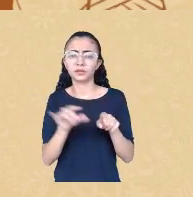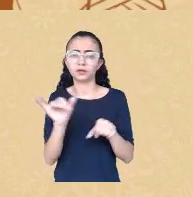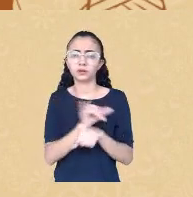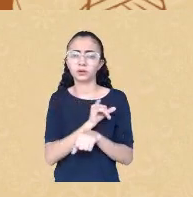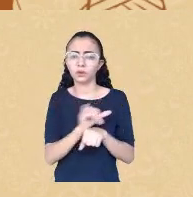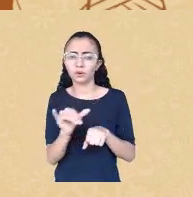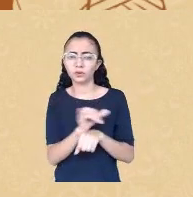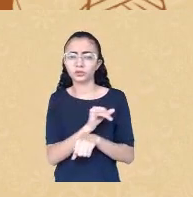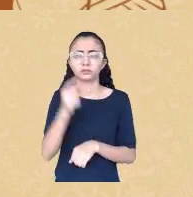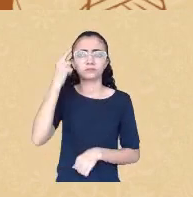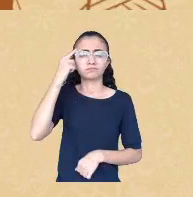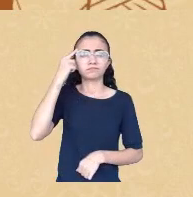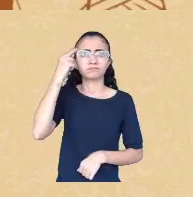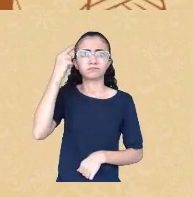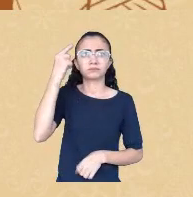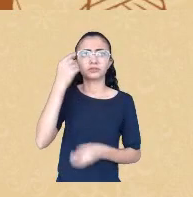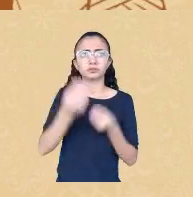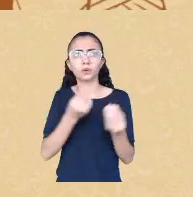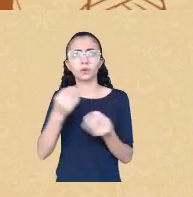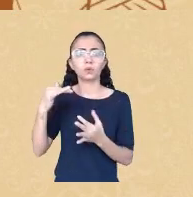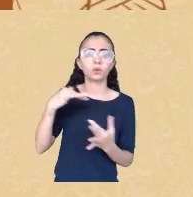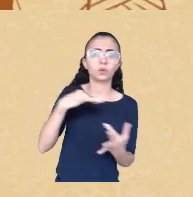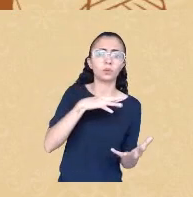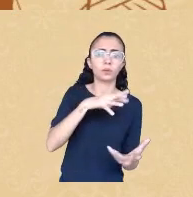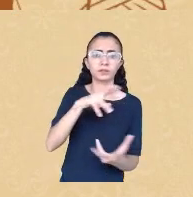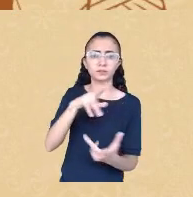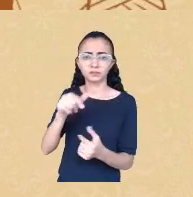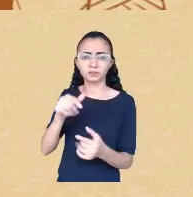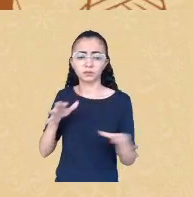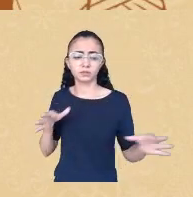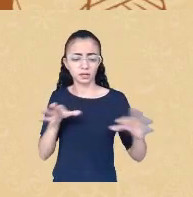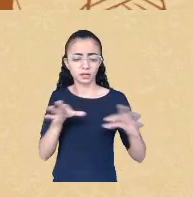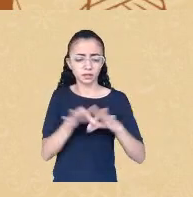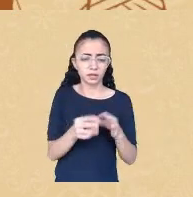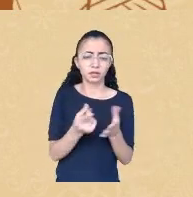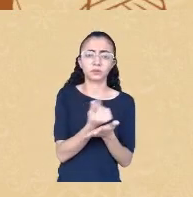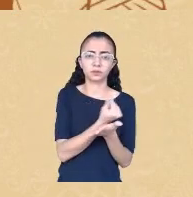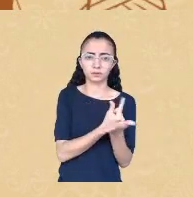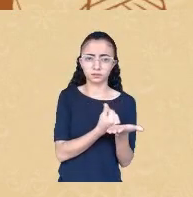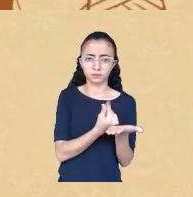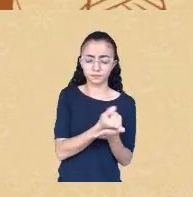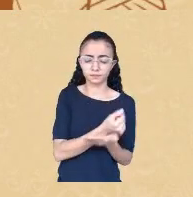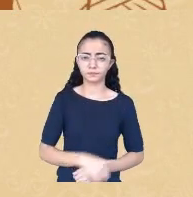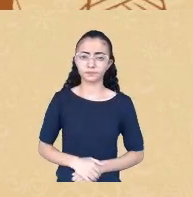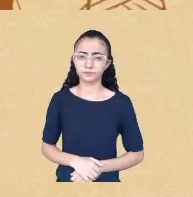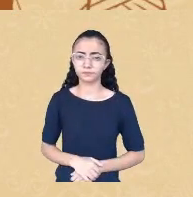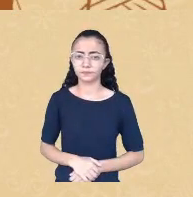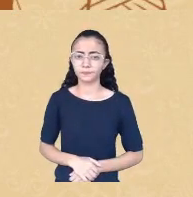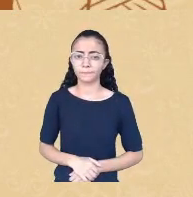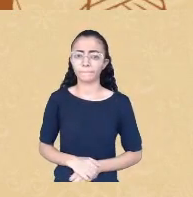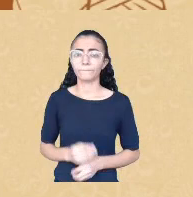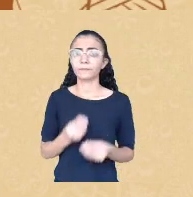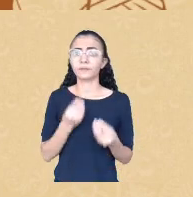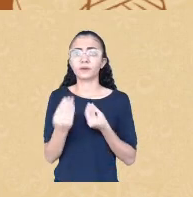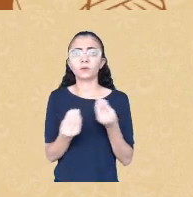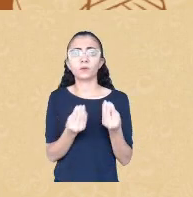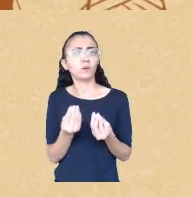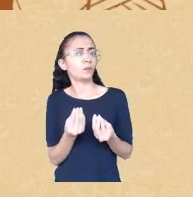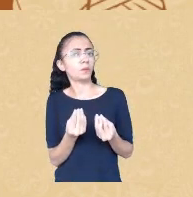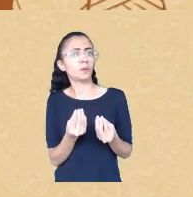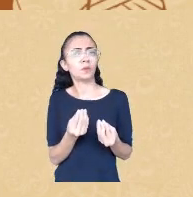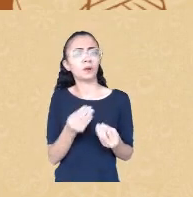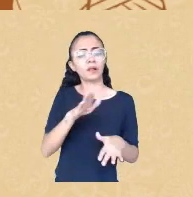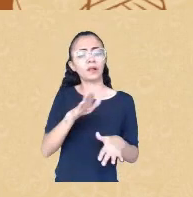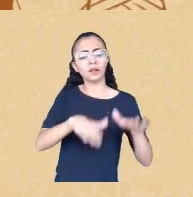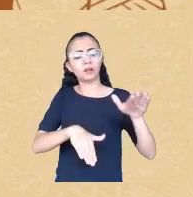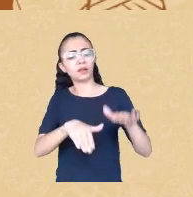de globalização que está atrelada ao capitalismo, como a gente vive hoje, de parcialização do nosso sujeito